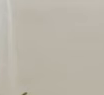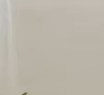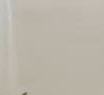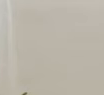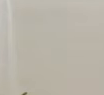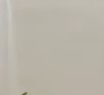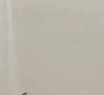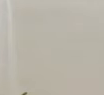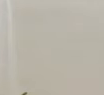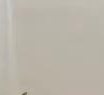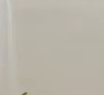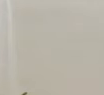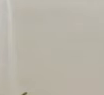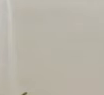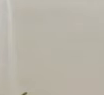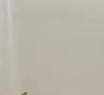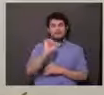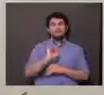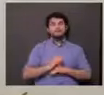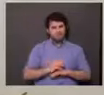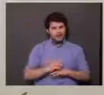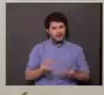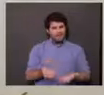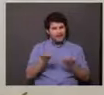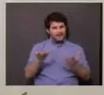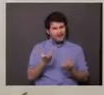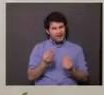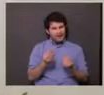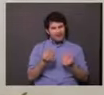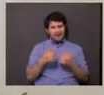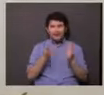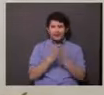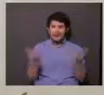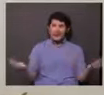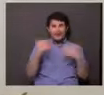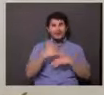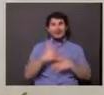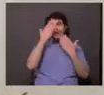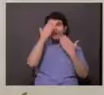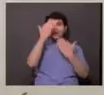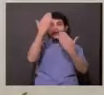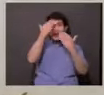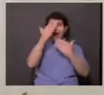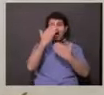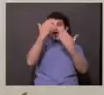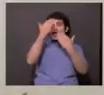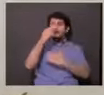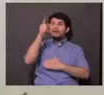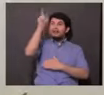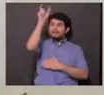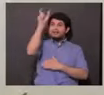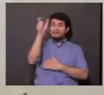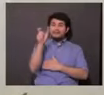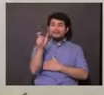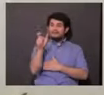Rainha da Paz. Mais forte, sem medo, todos. Glória a ti,